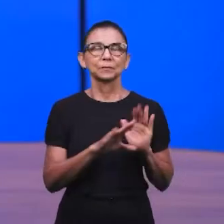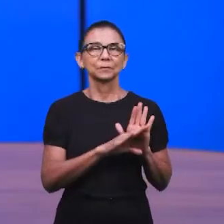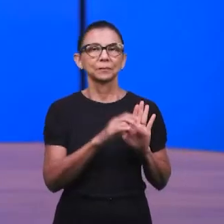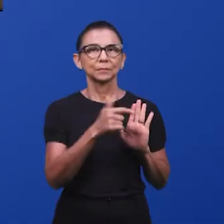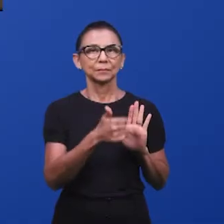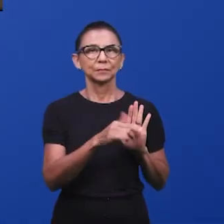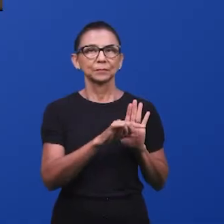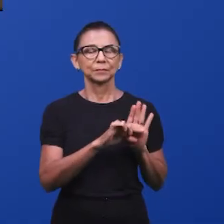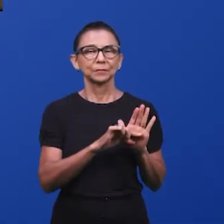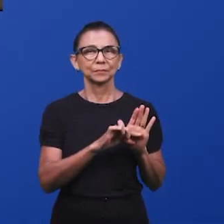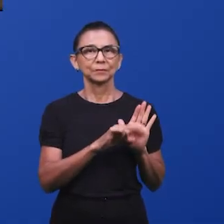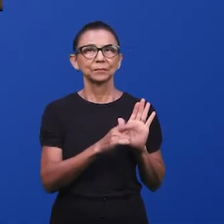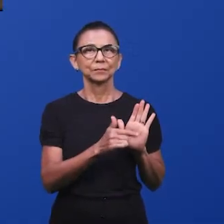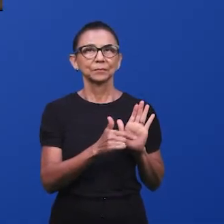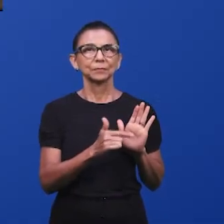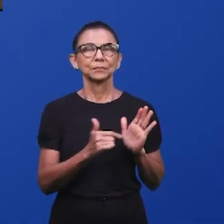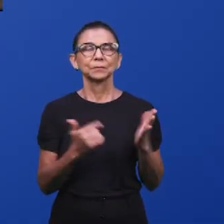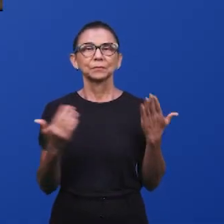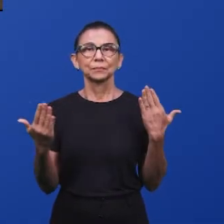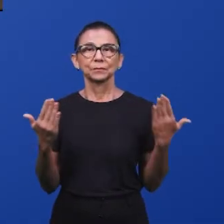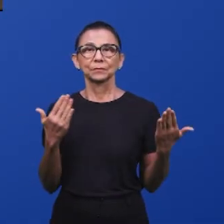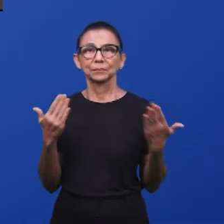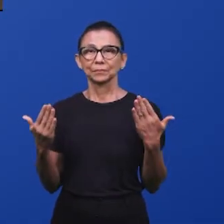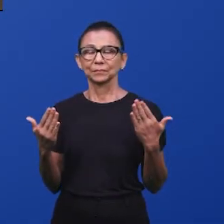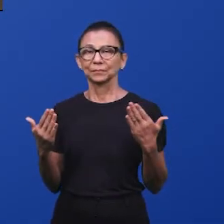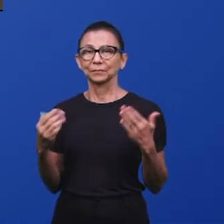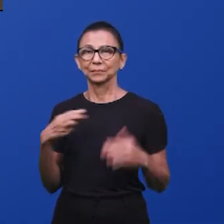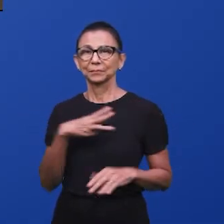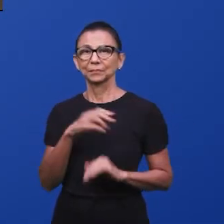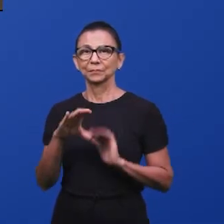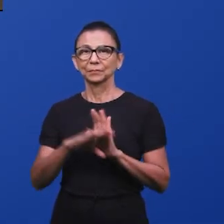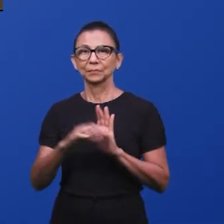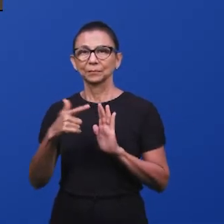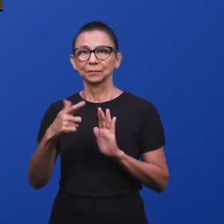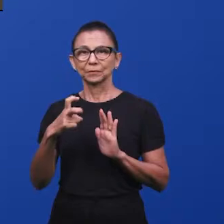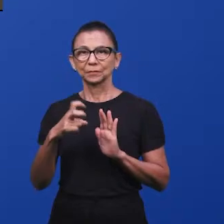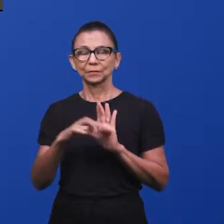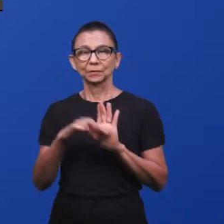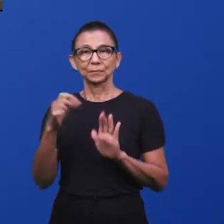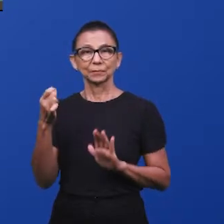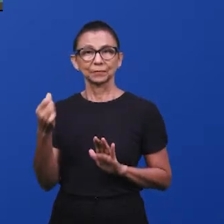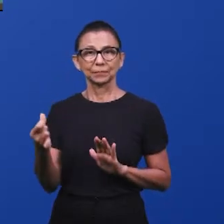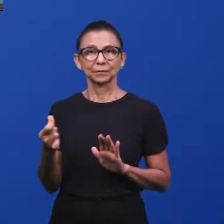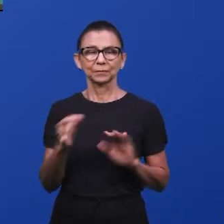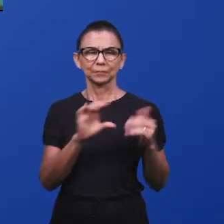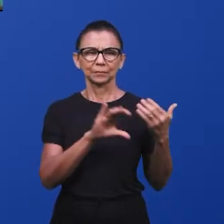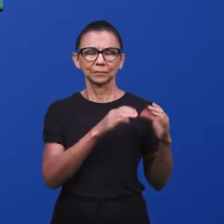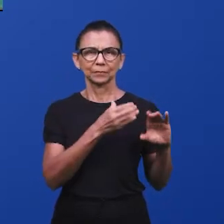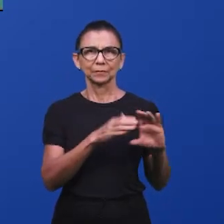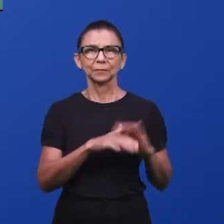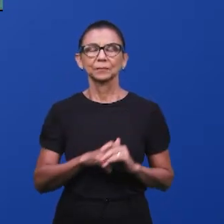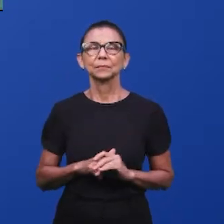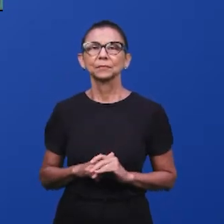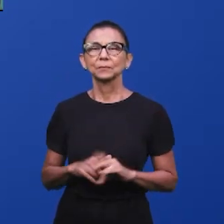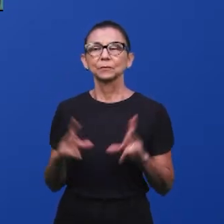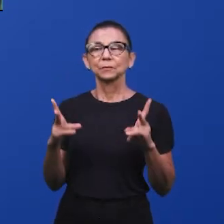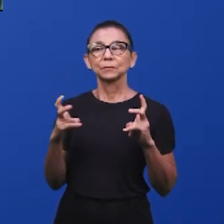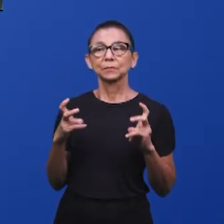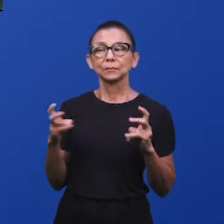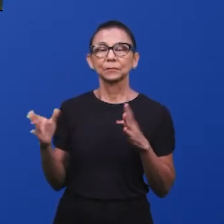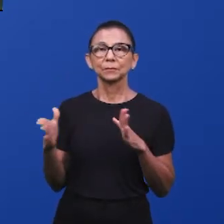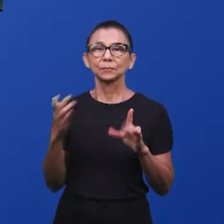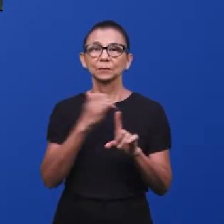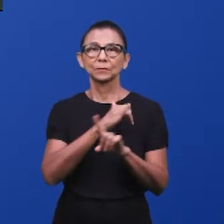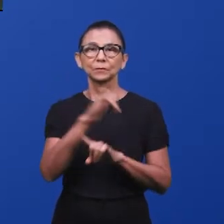após a outra. Capítulo 2, verso 12, comparado com Mateus, capítulo 25, verso 6, identifique